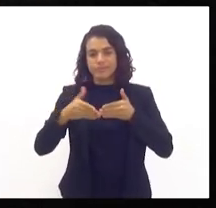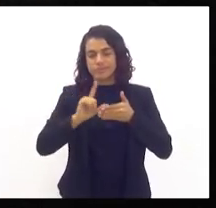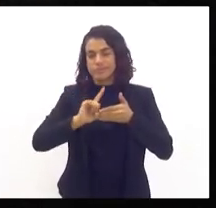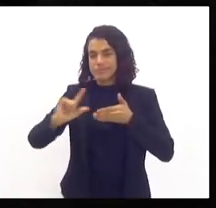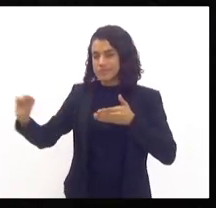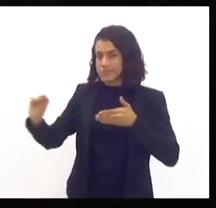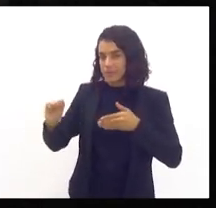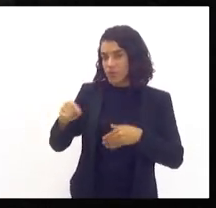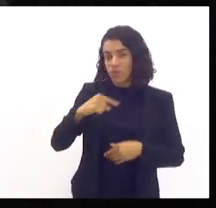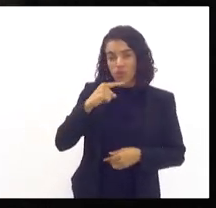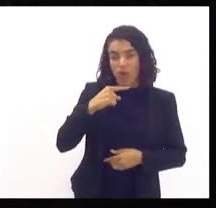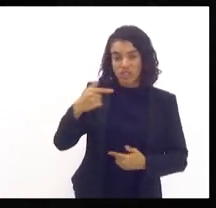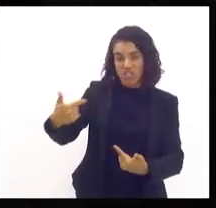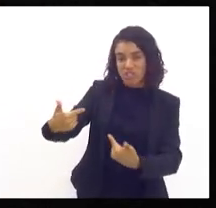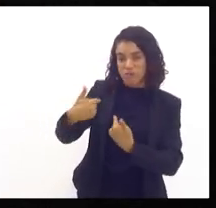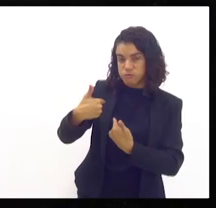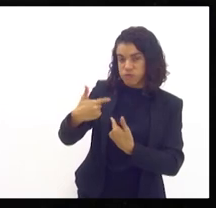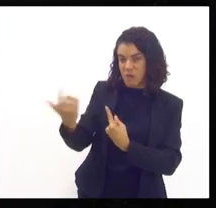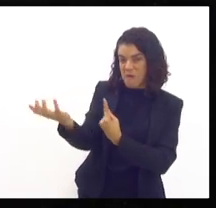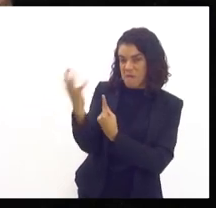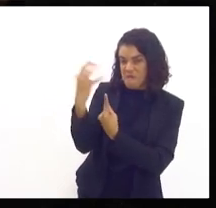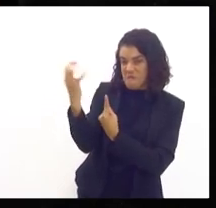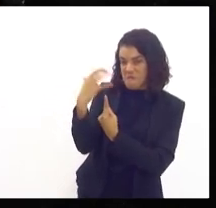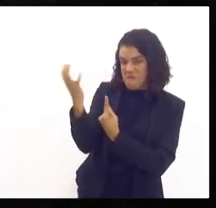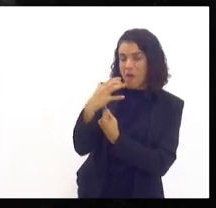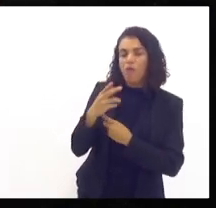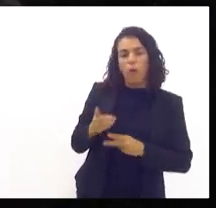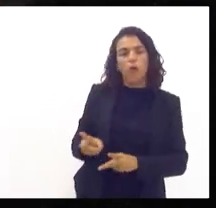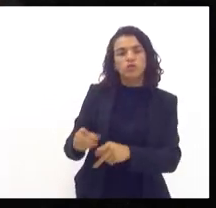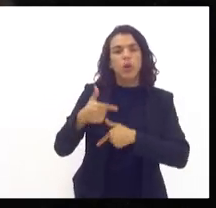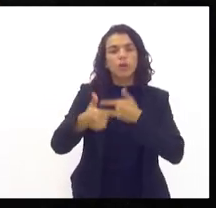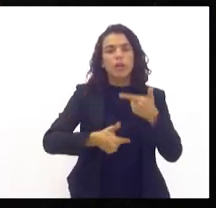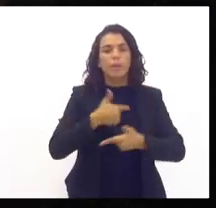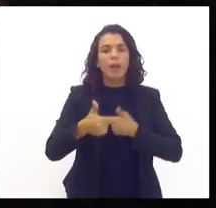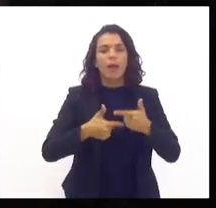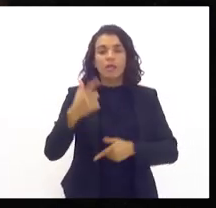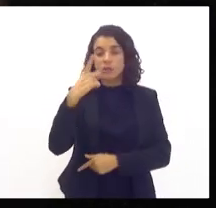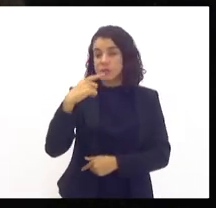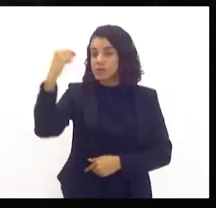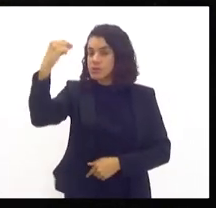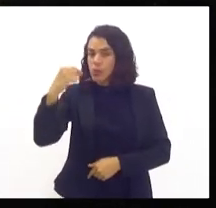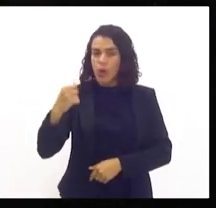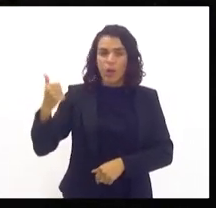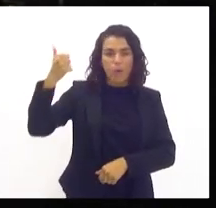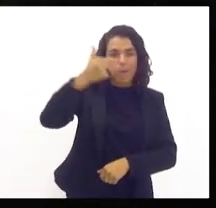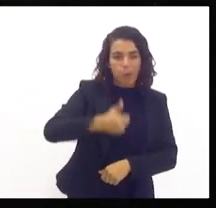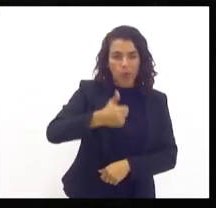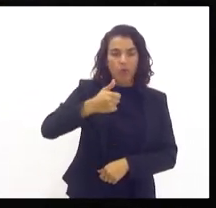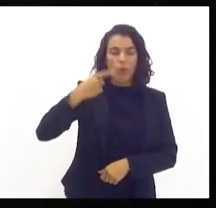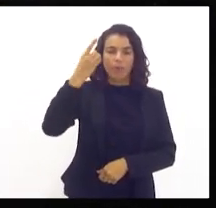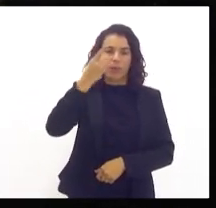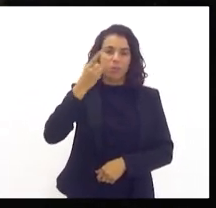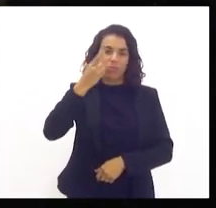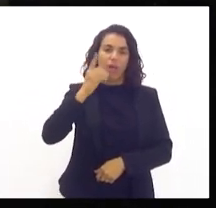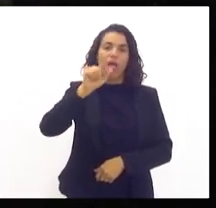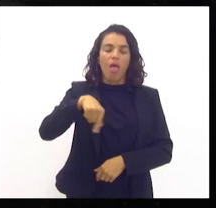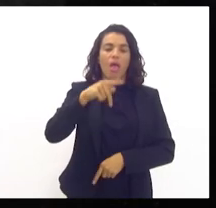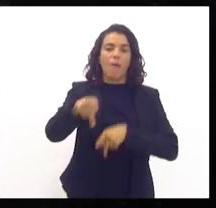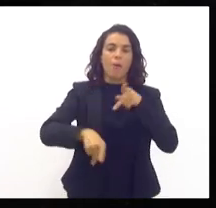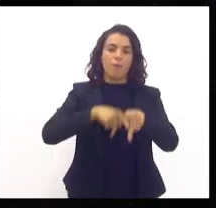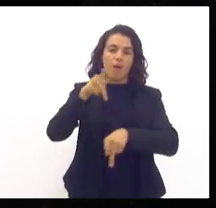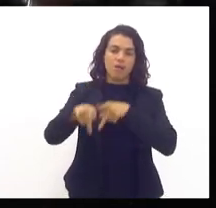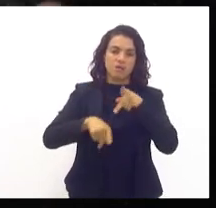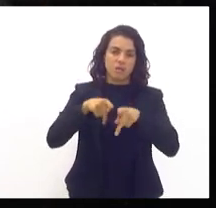adianta me ameaçar. Eu vou continuar trabalhando, quem me colocou aqui é o povo, e só o povo pode me tirar.